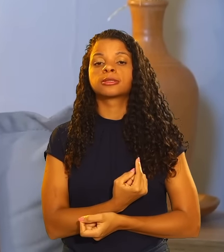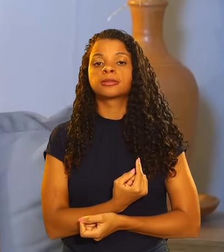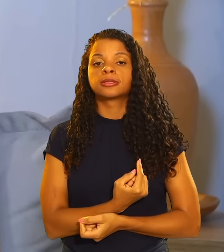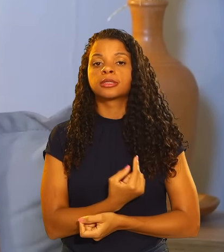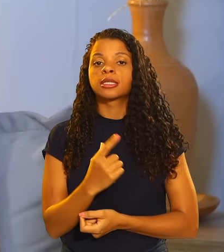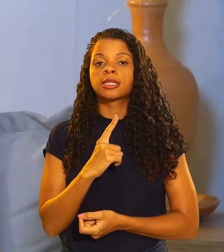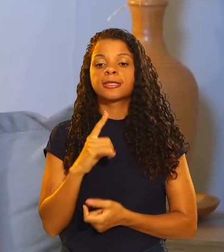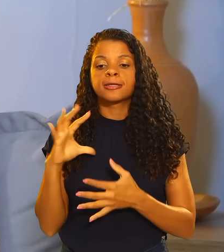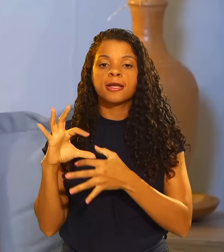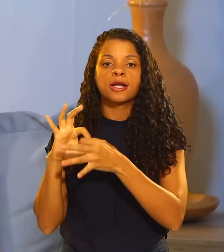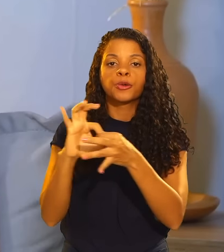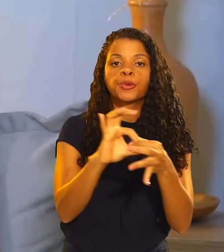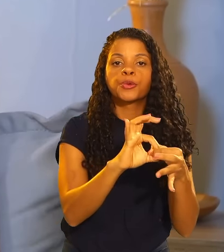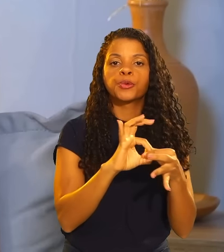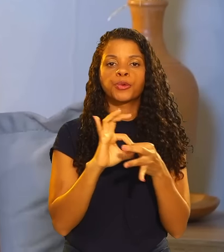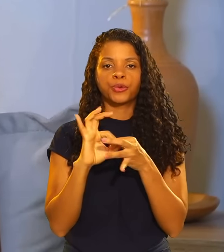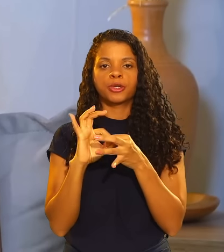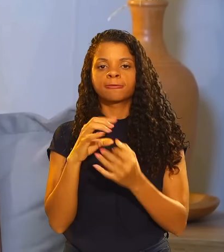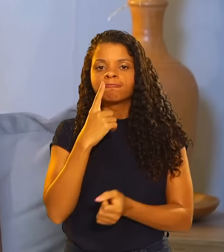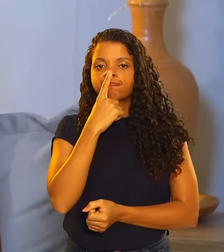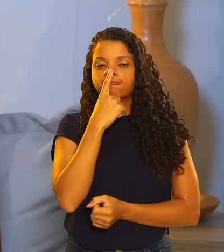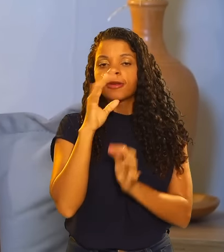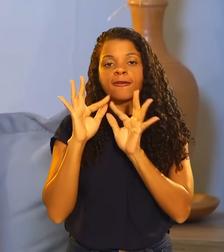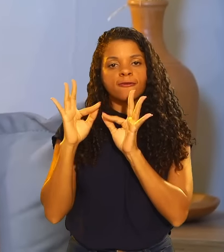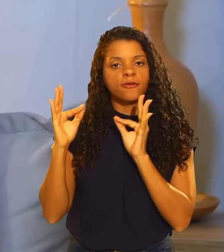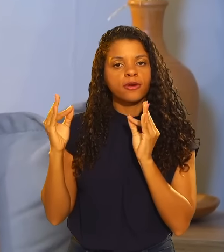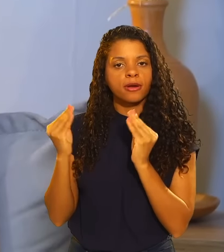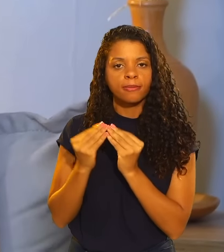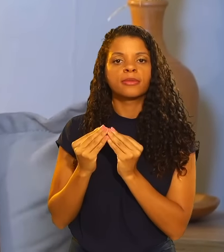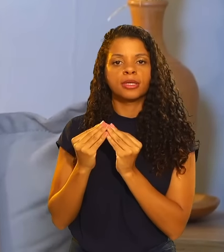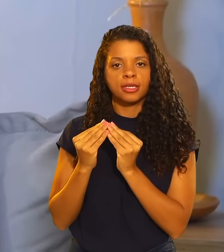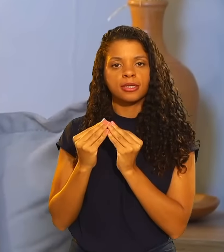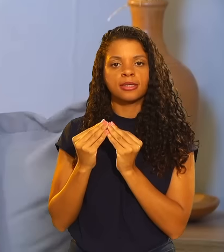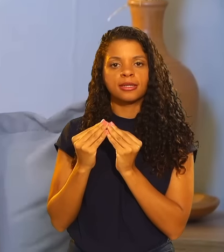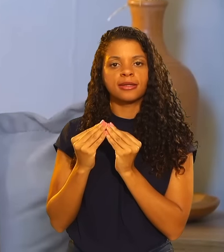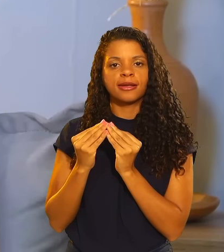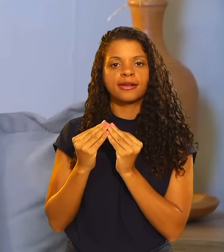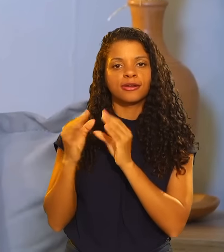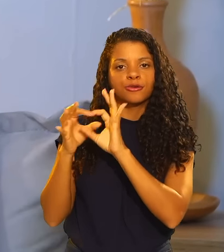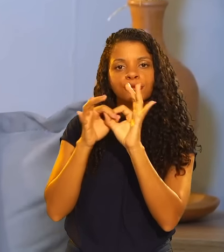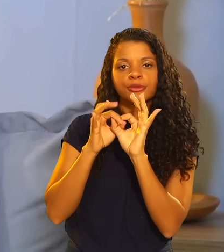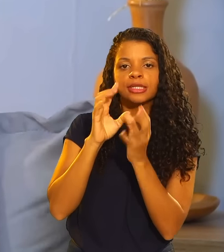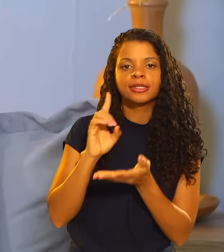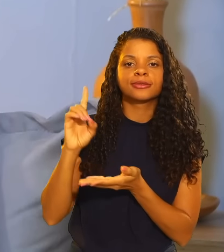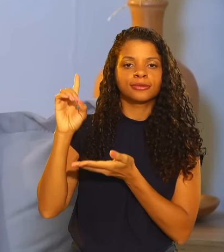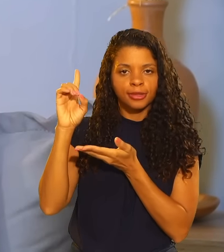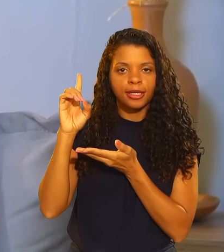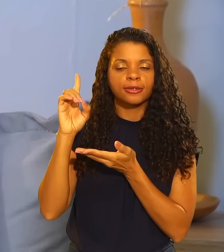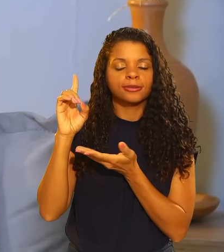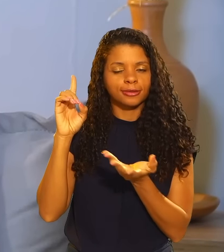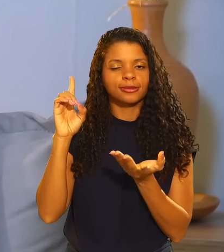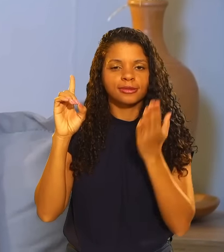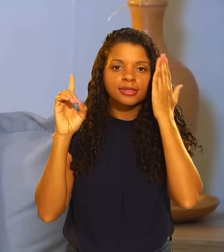família, né, de Deus e esse vínculo familiar que nós estamos criando